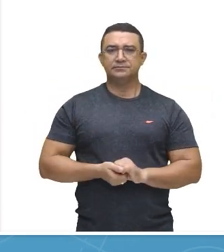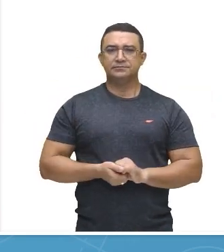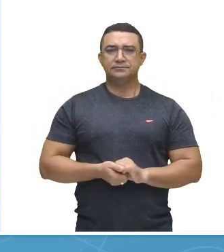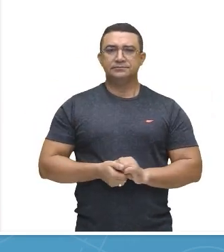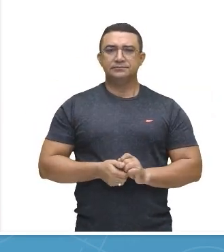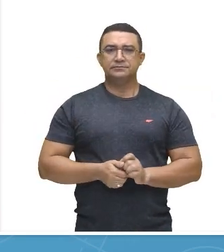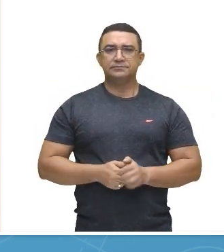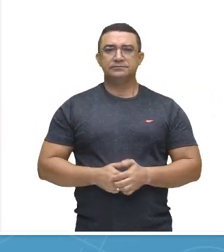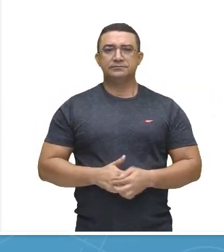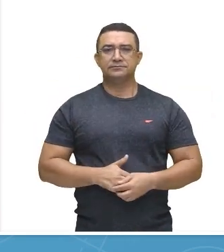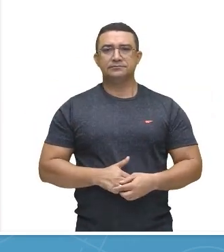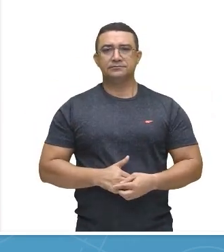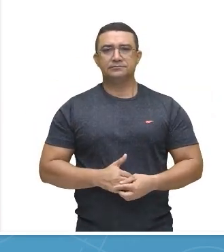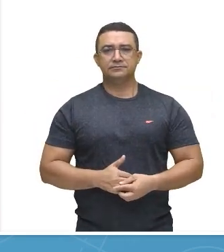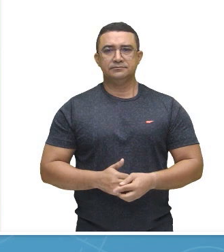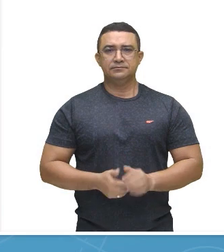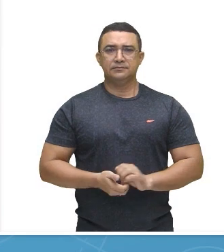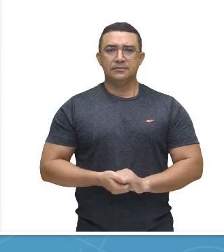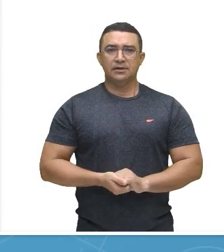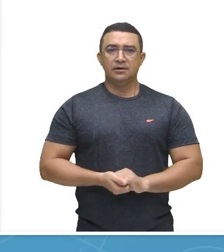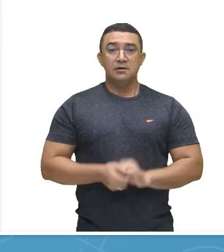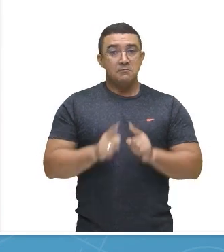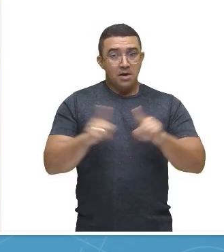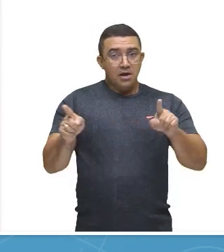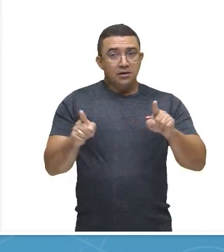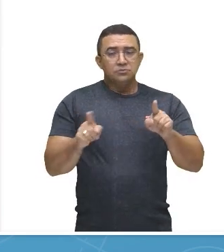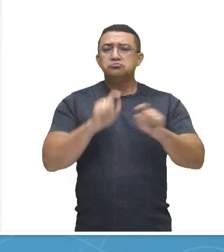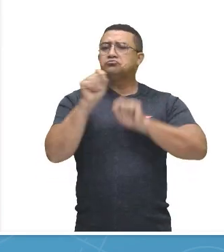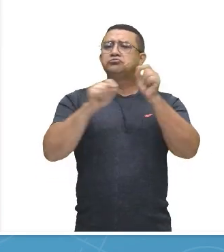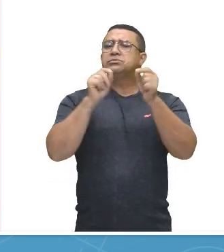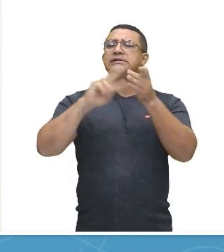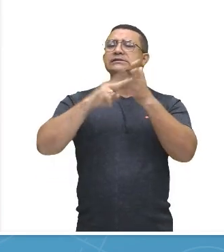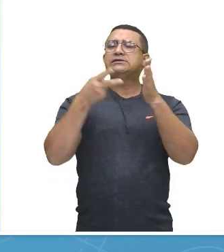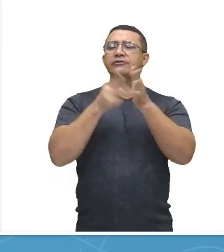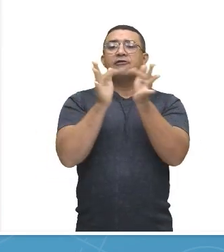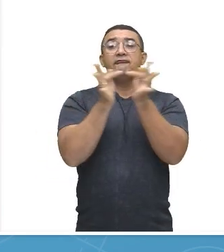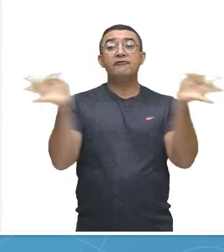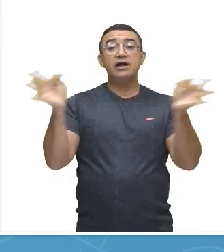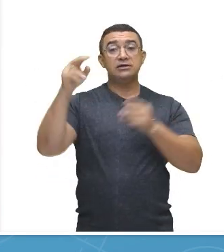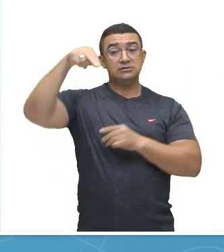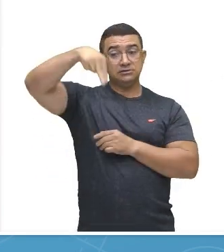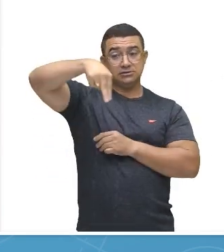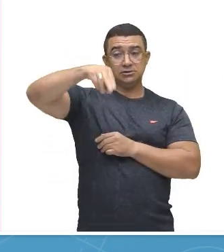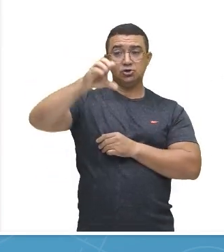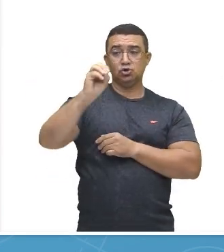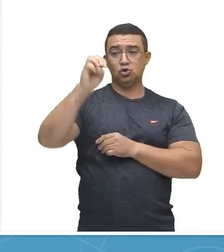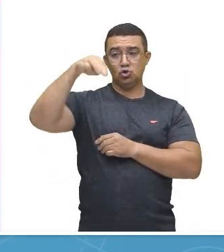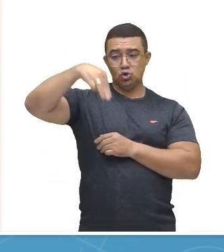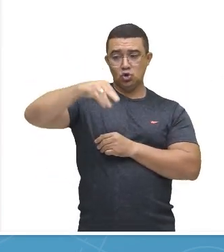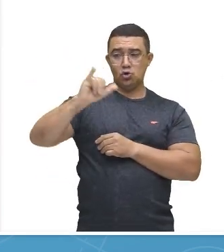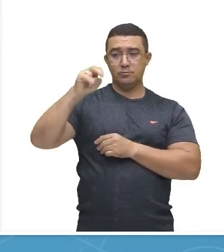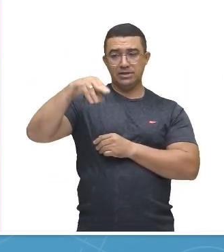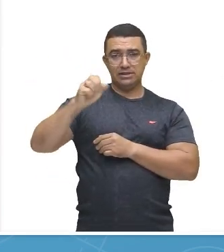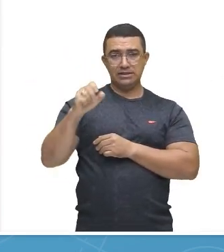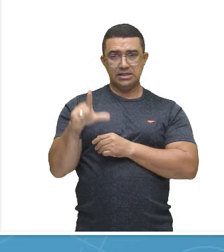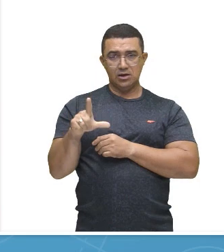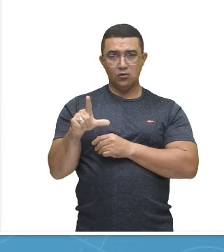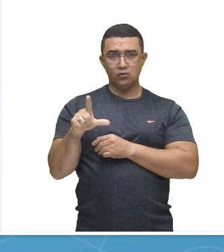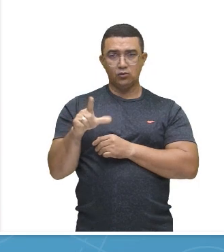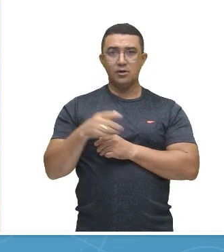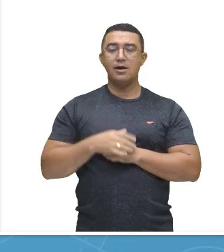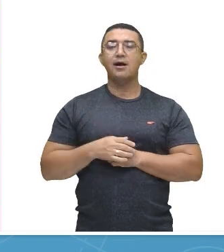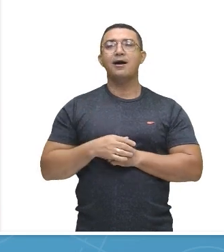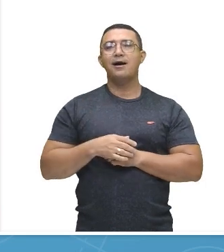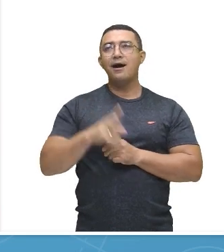e também imperativa. Mas frase nominal, o que você lembra sobre frase nominal? Professor, nominal